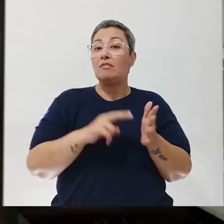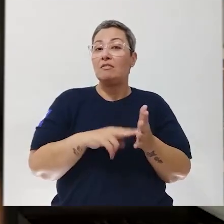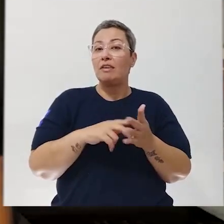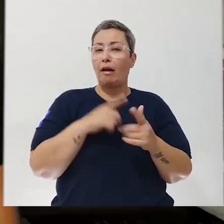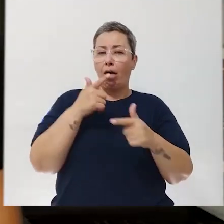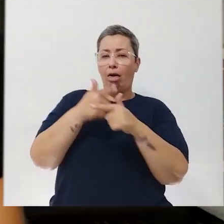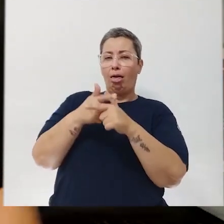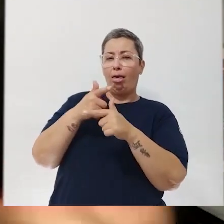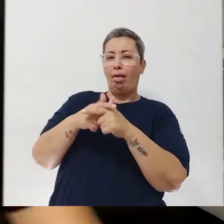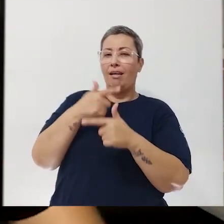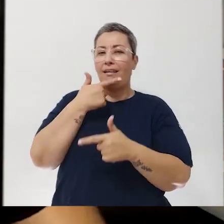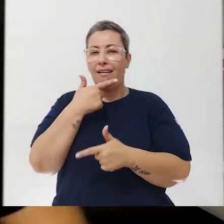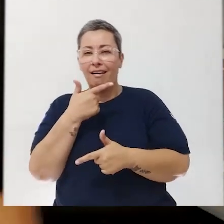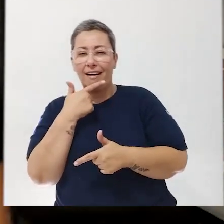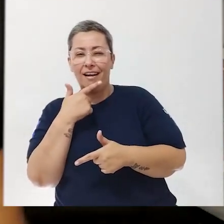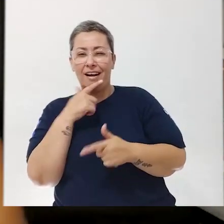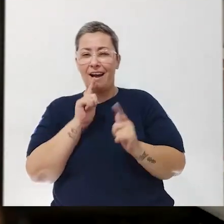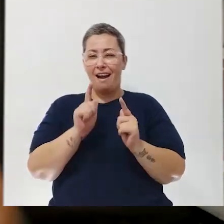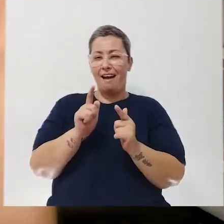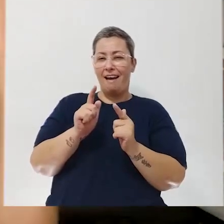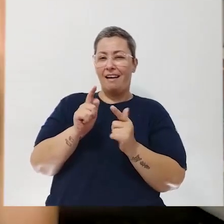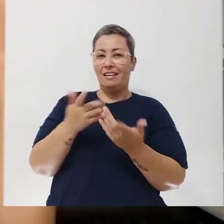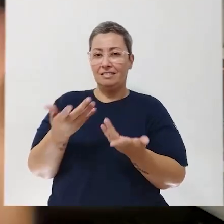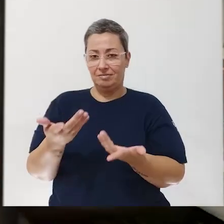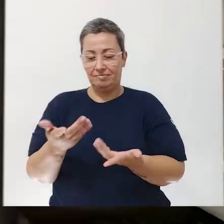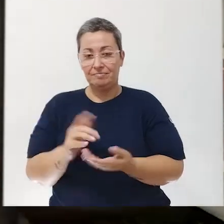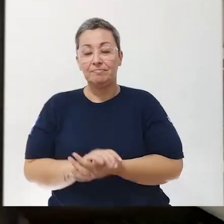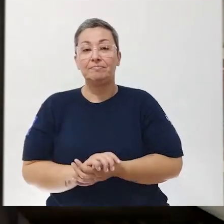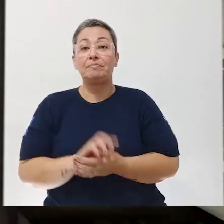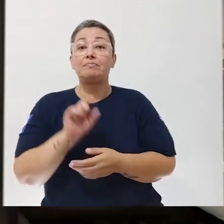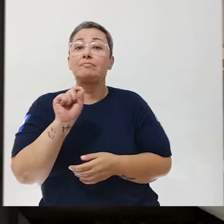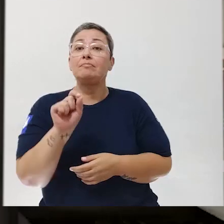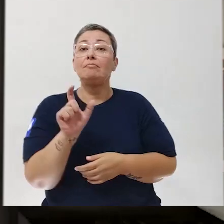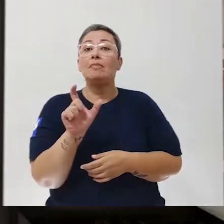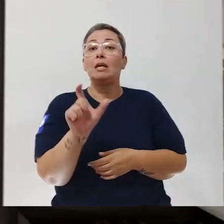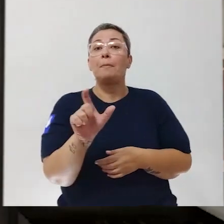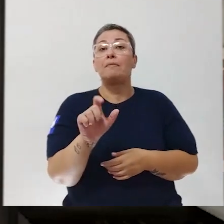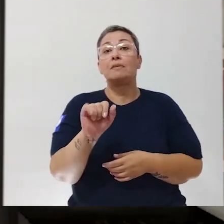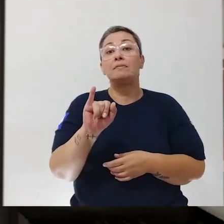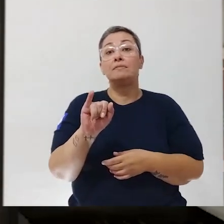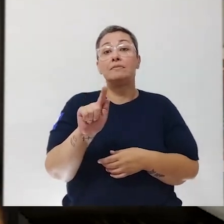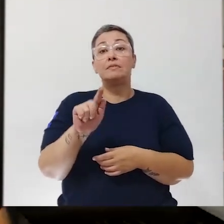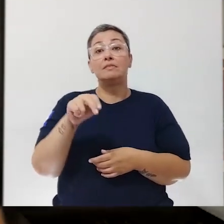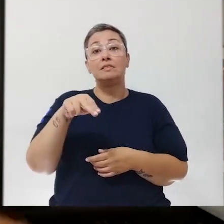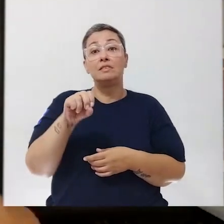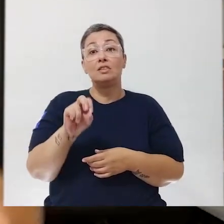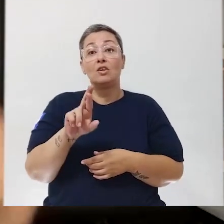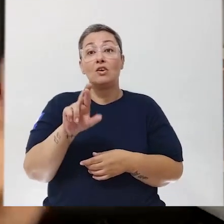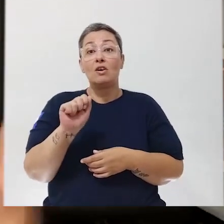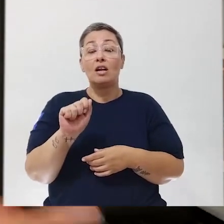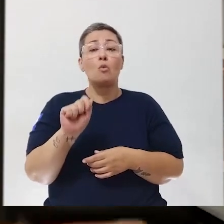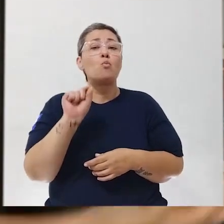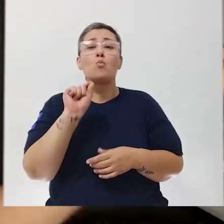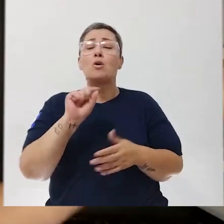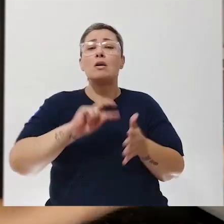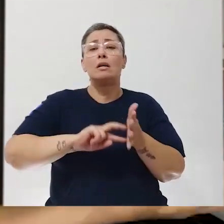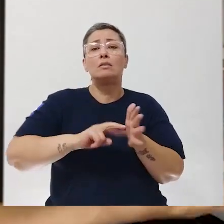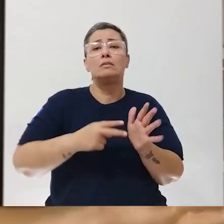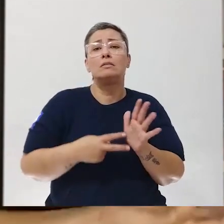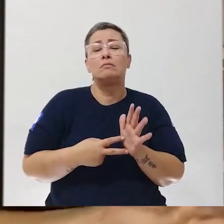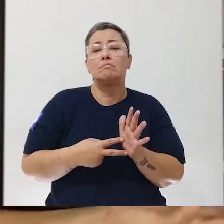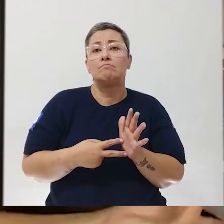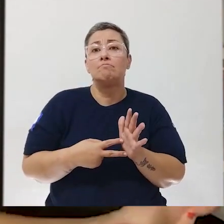Significa zombar, caçoar de alguém, né? Tirar um sarro. E a palavra ignora, que vem da palavra ignorar, o